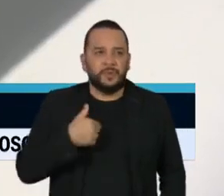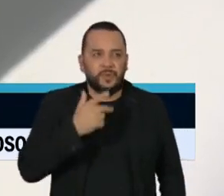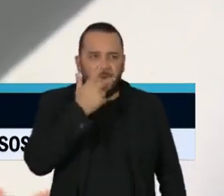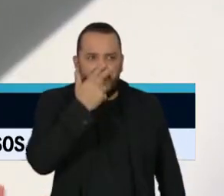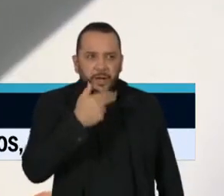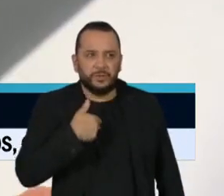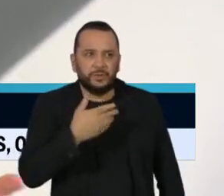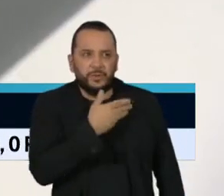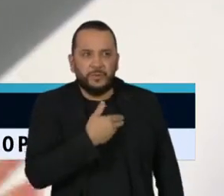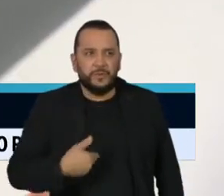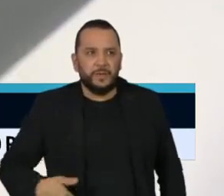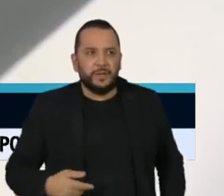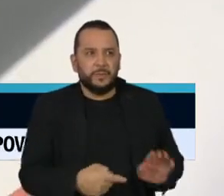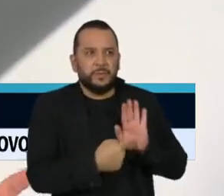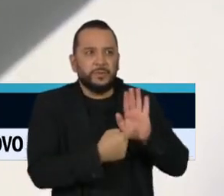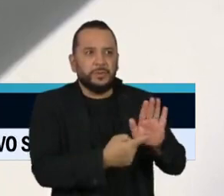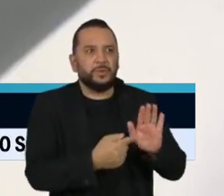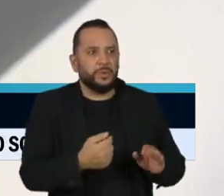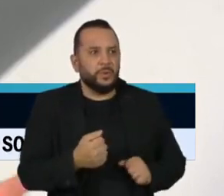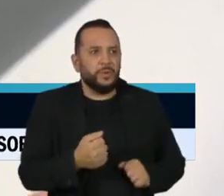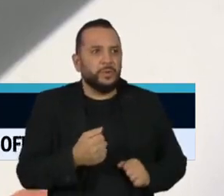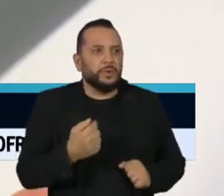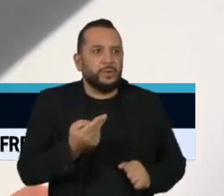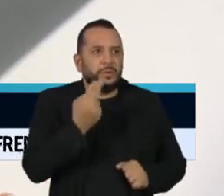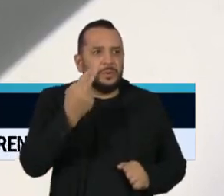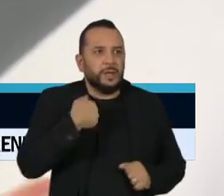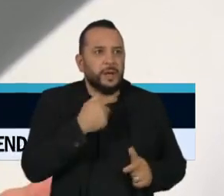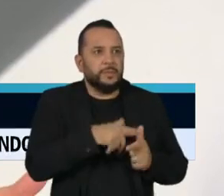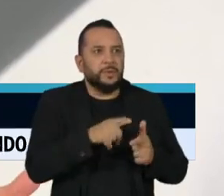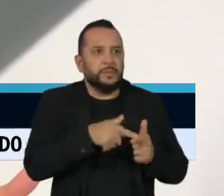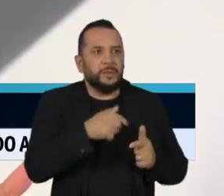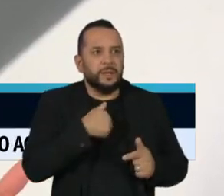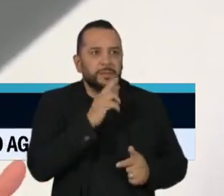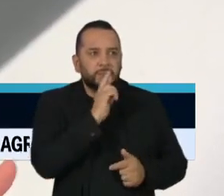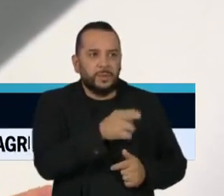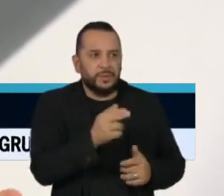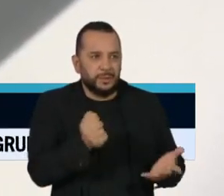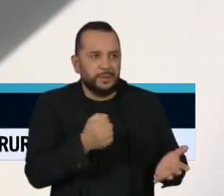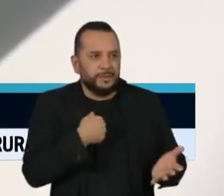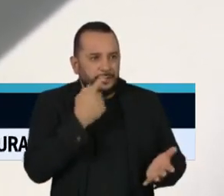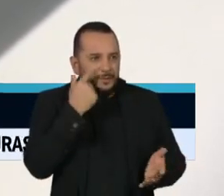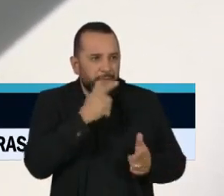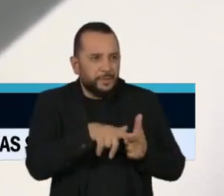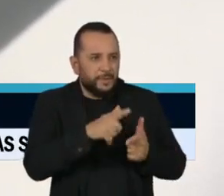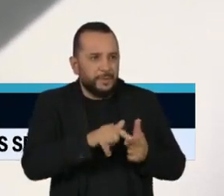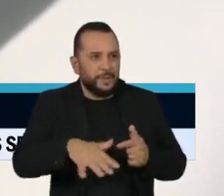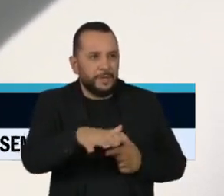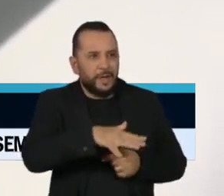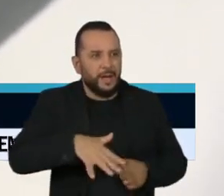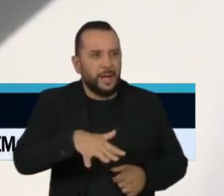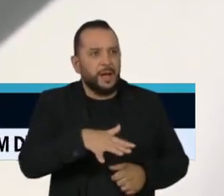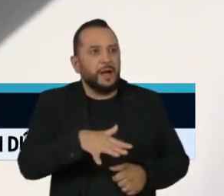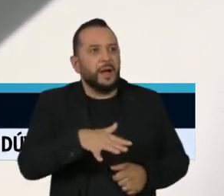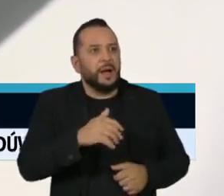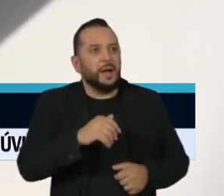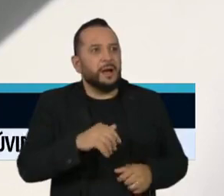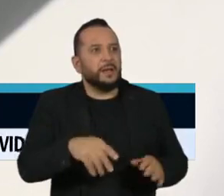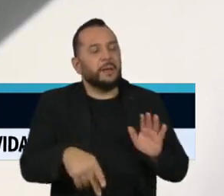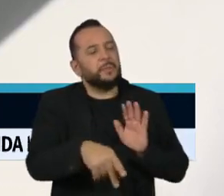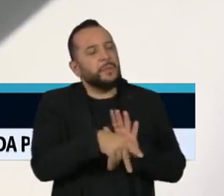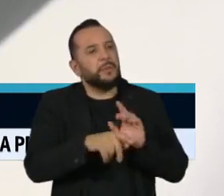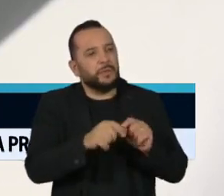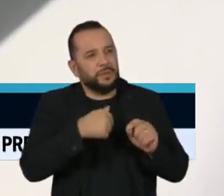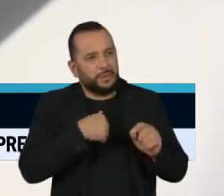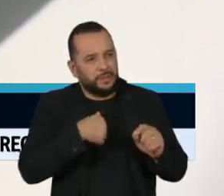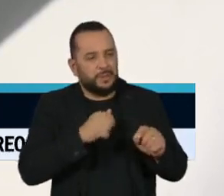governo já mostrou muitas vezes que ele não tem repertório para responder as grandes crises e a gente fez durante a crise sanitário e eu acho que a situação tende a